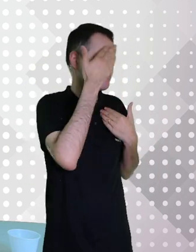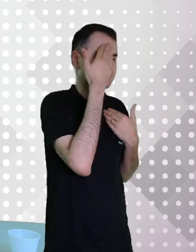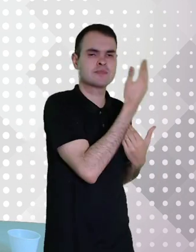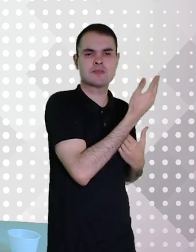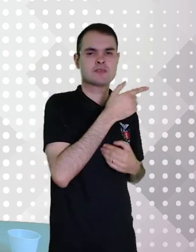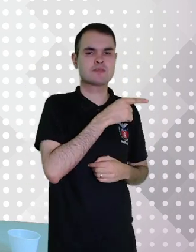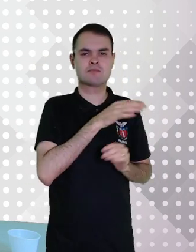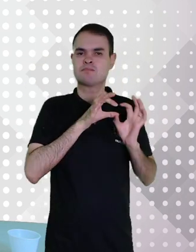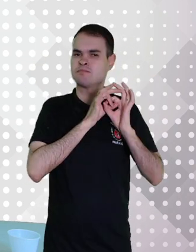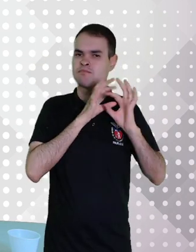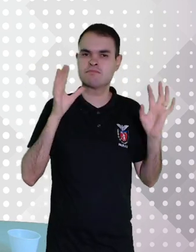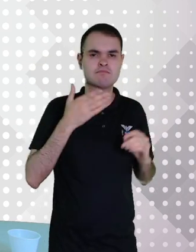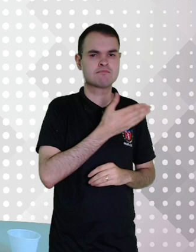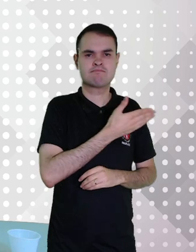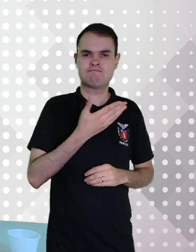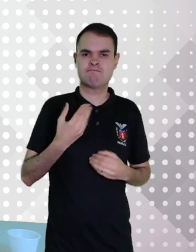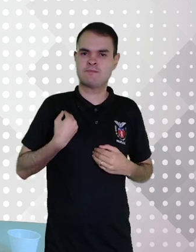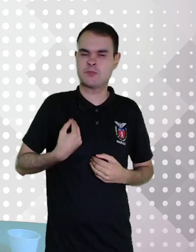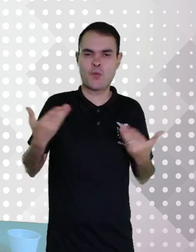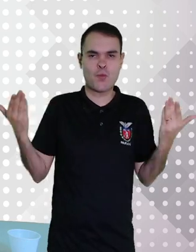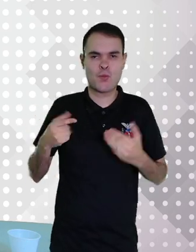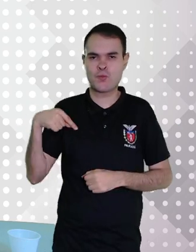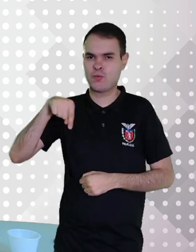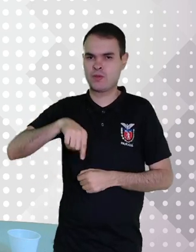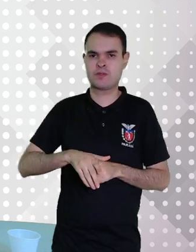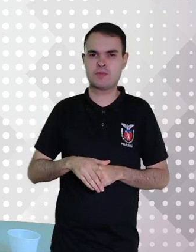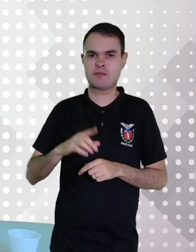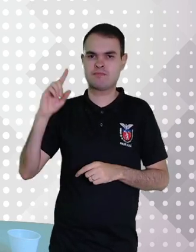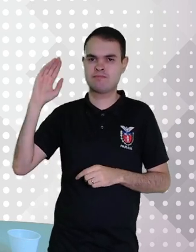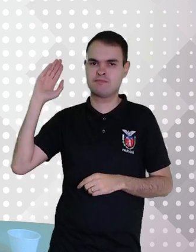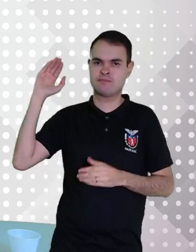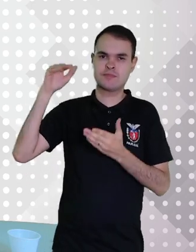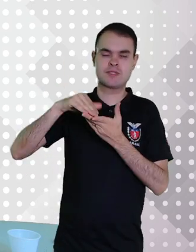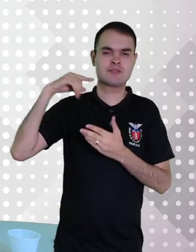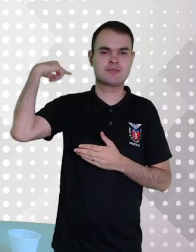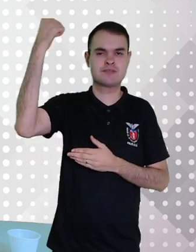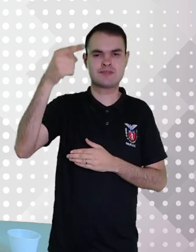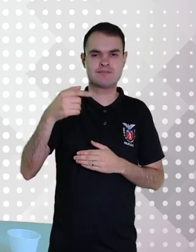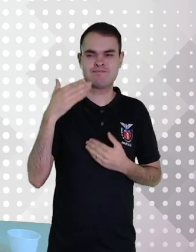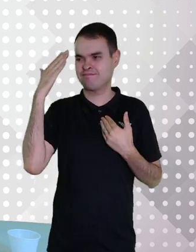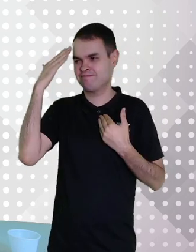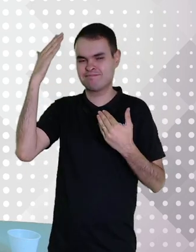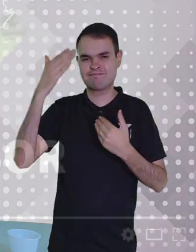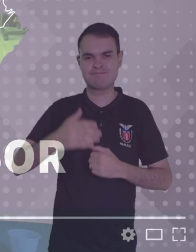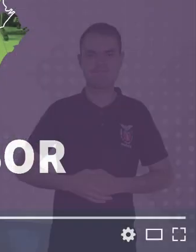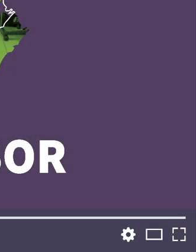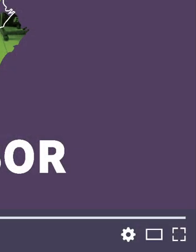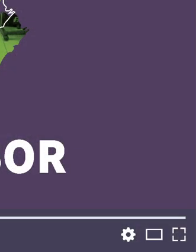sua disposição, né, em estar aqui com a gente, e até o próximo encontro. Obrigada.